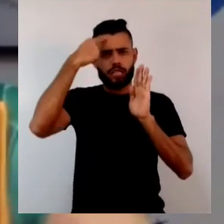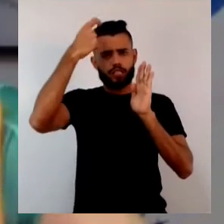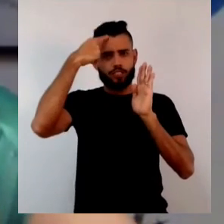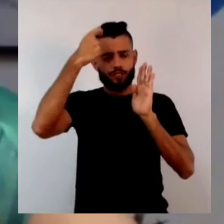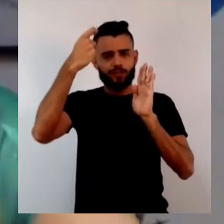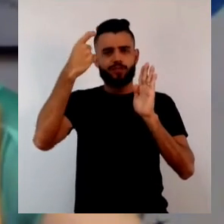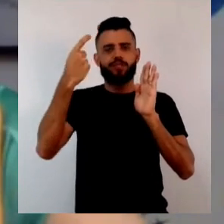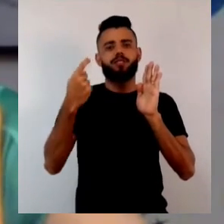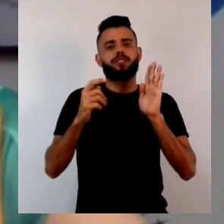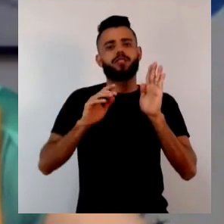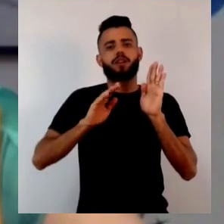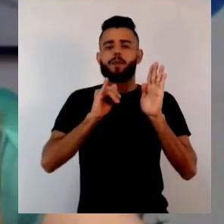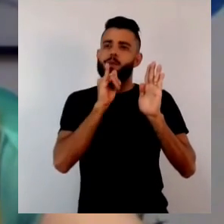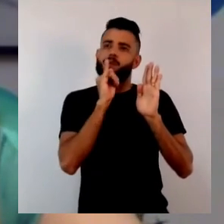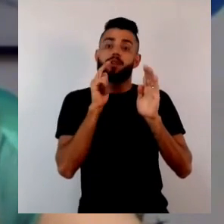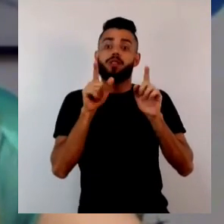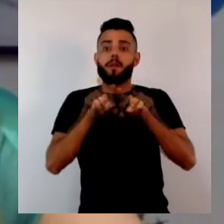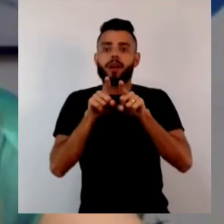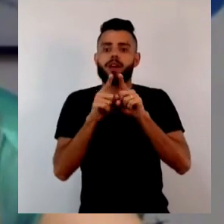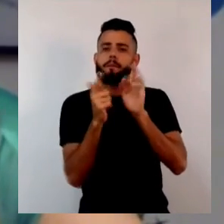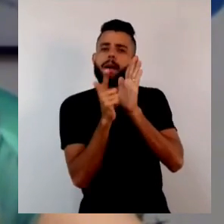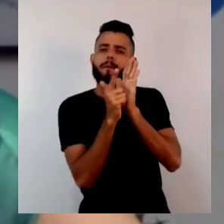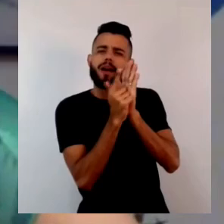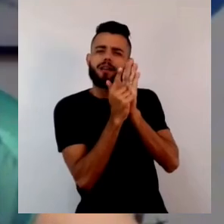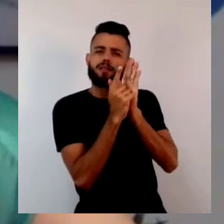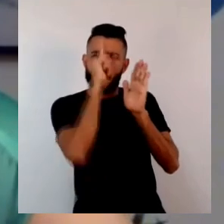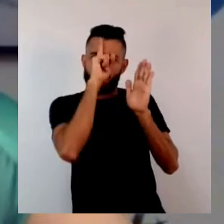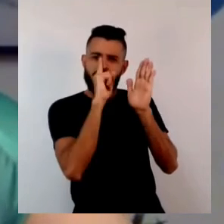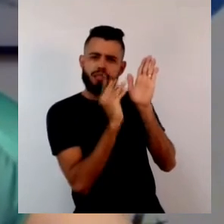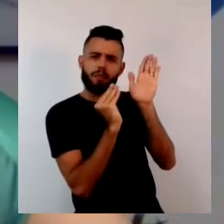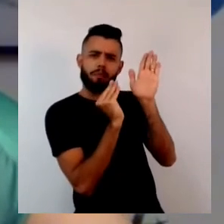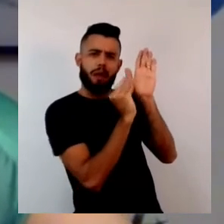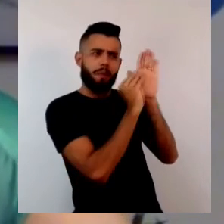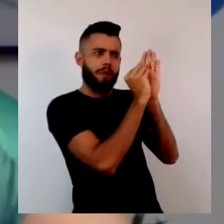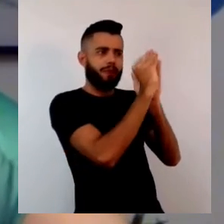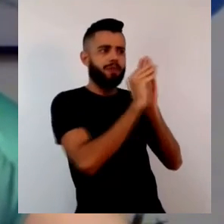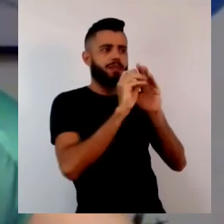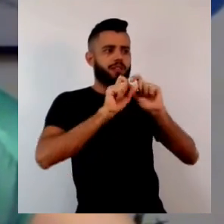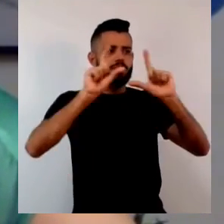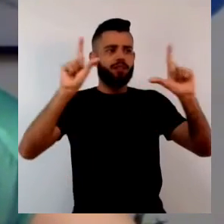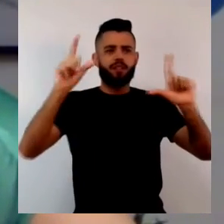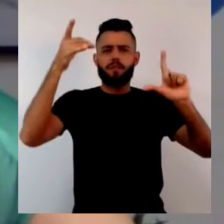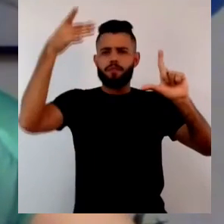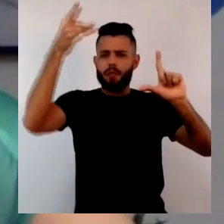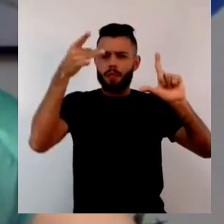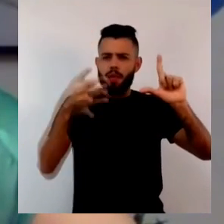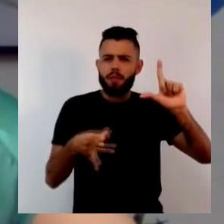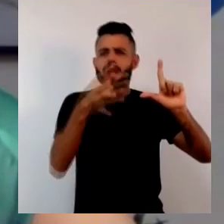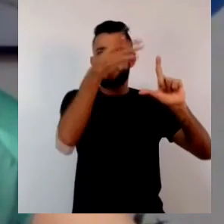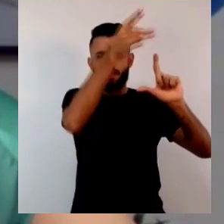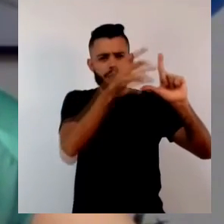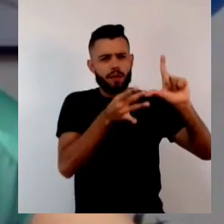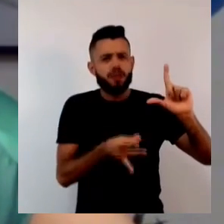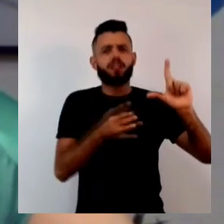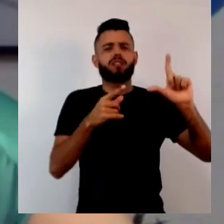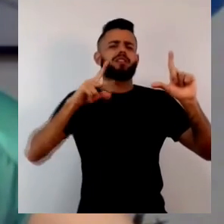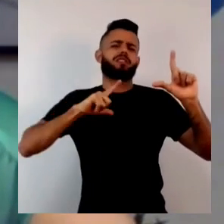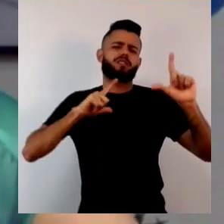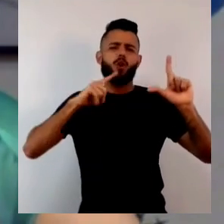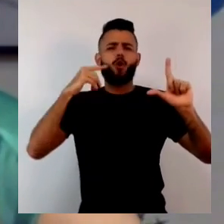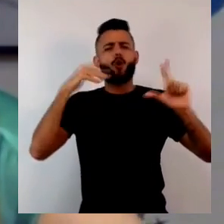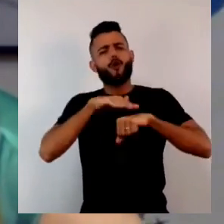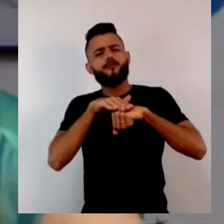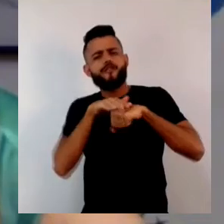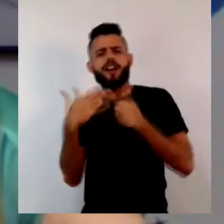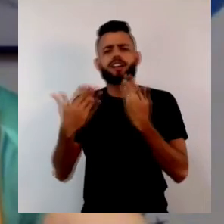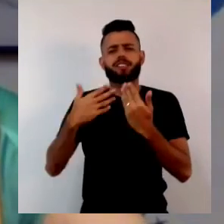é tudo uma grande conversa, com espaço para emoção, com espaço para histórias. Então, a gente vai mudando